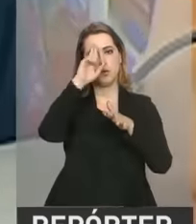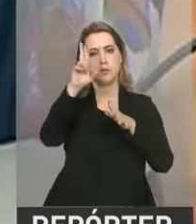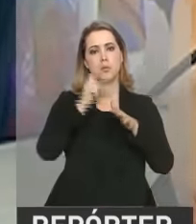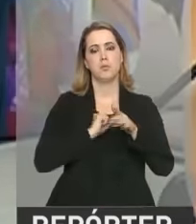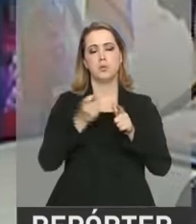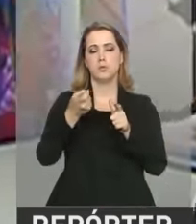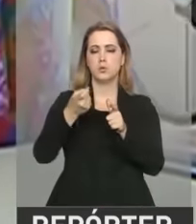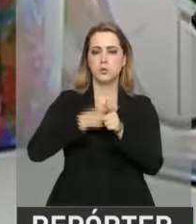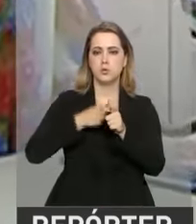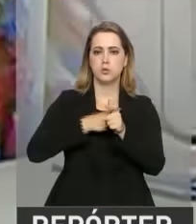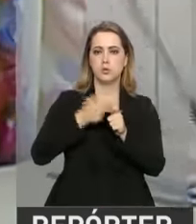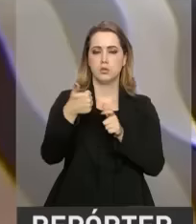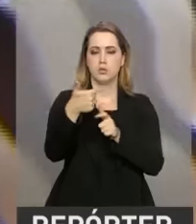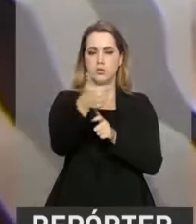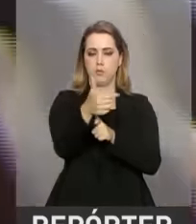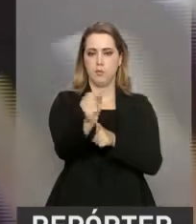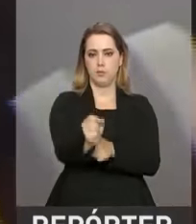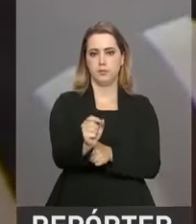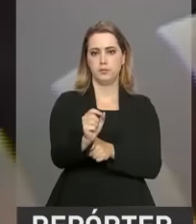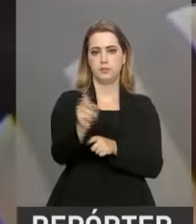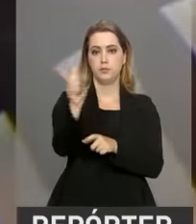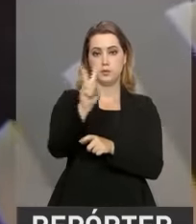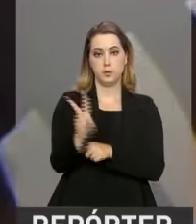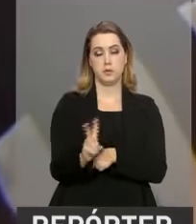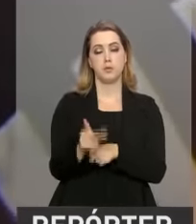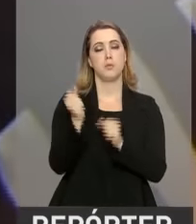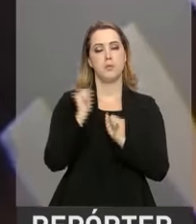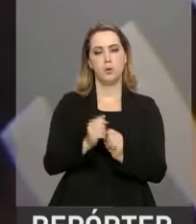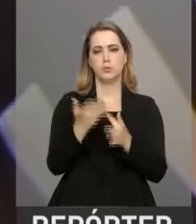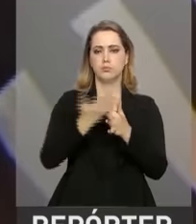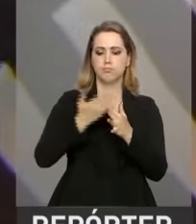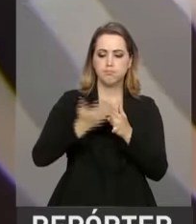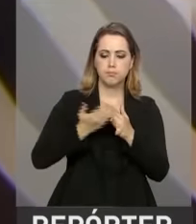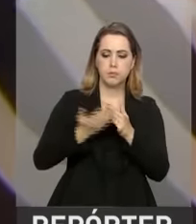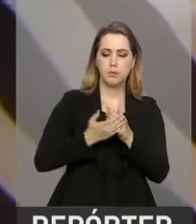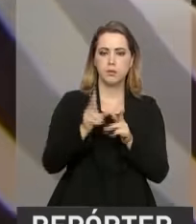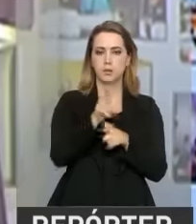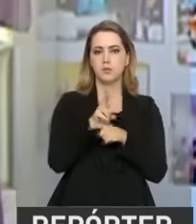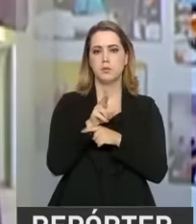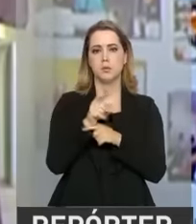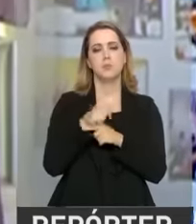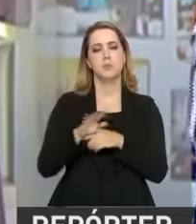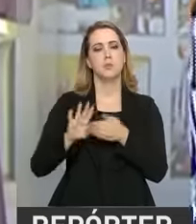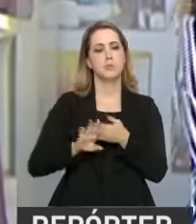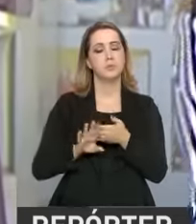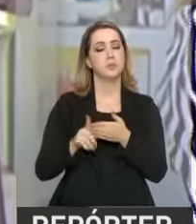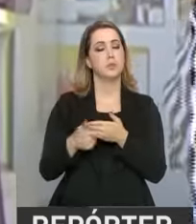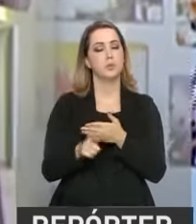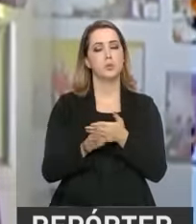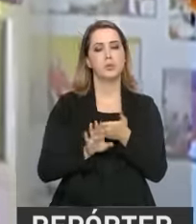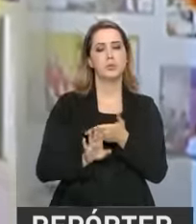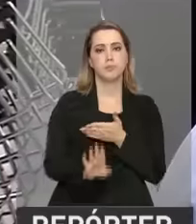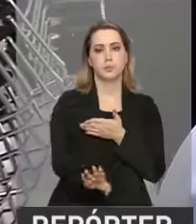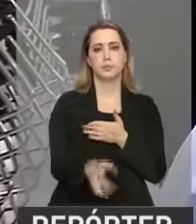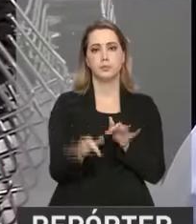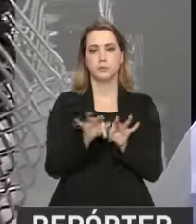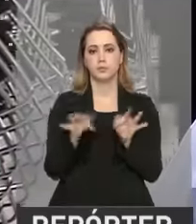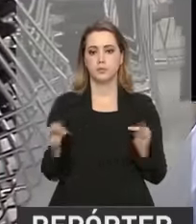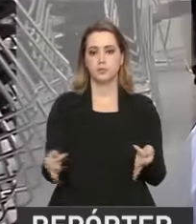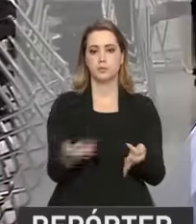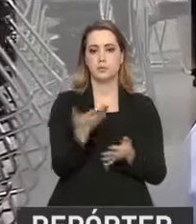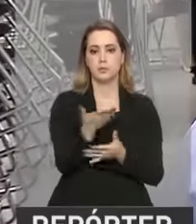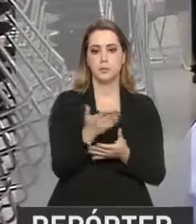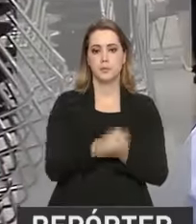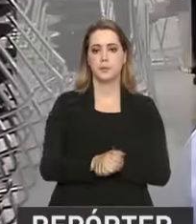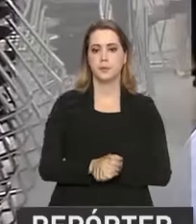em até 120 vezes. A medida é para evitar que sejam excluídos do Simples, o regime especial de tributação. Isso para nós vai ser